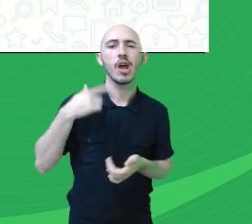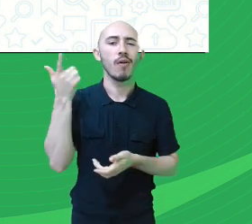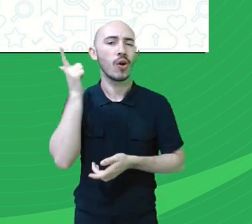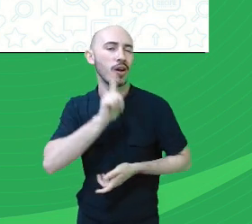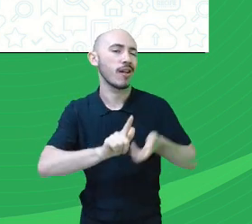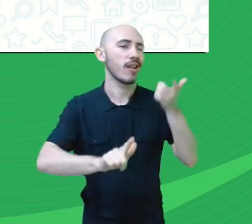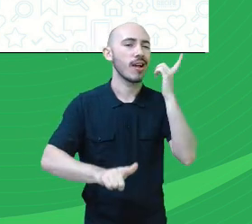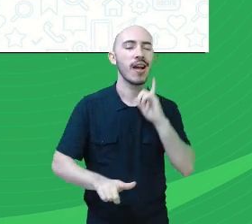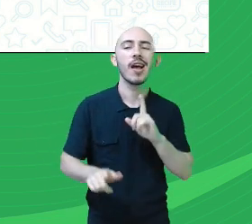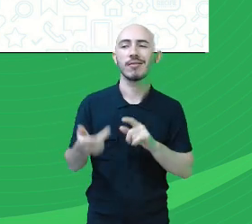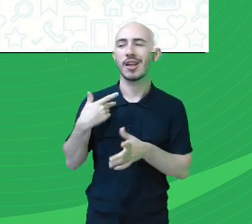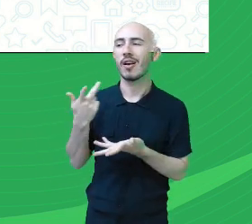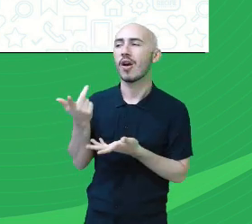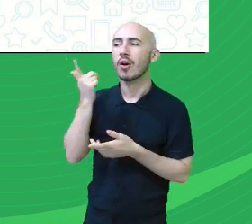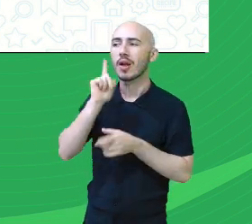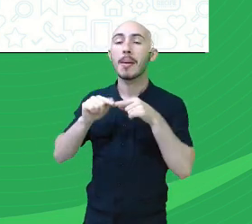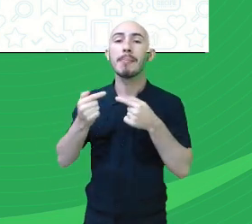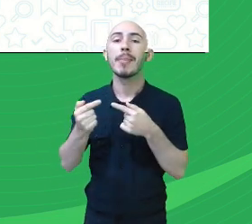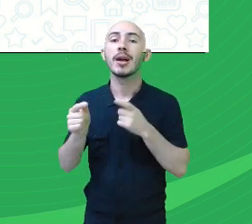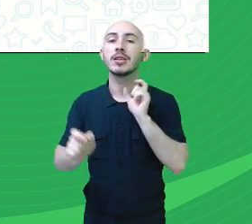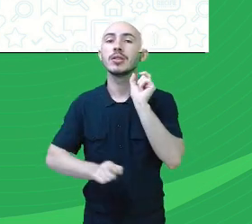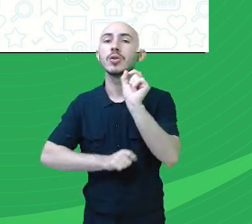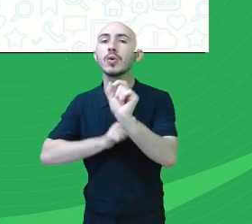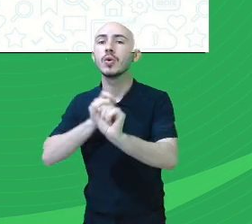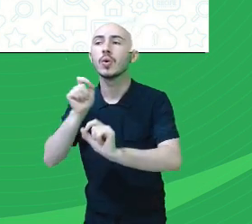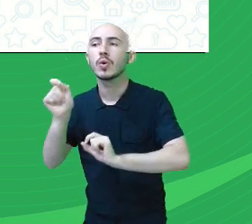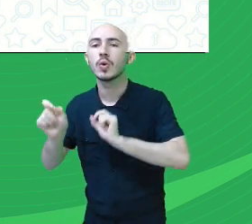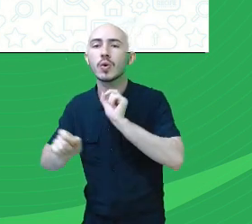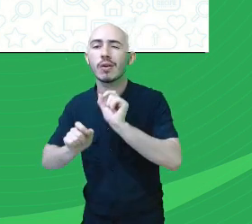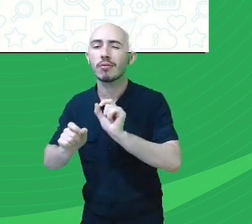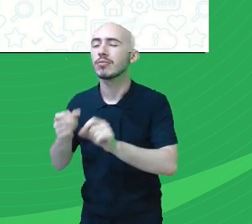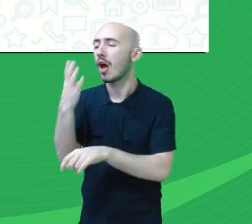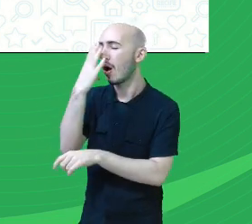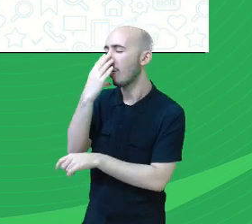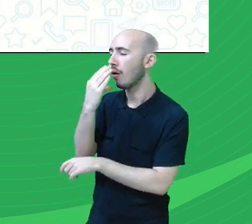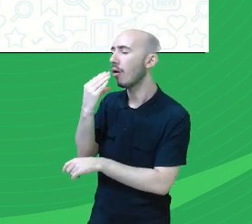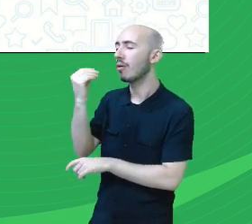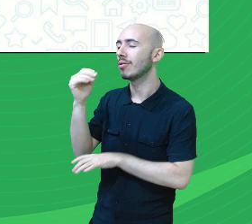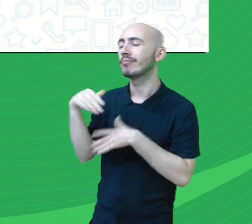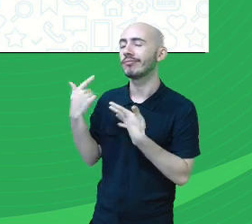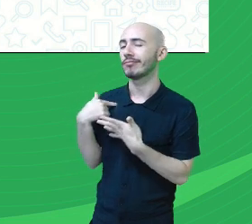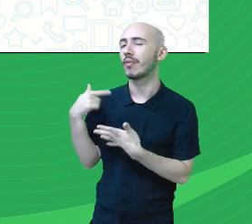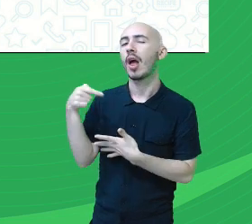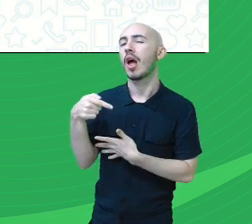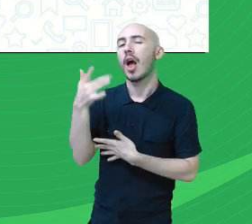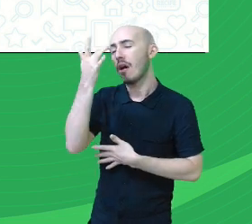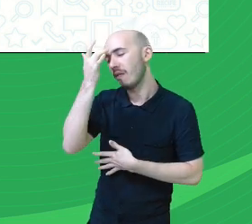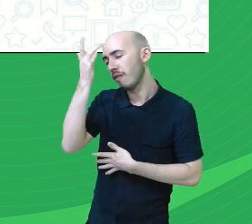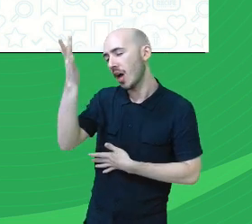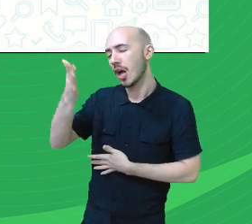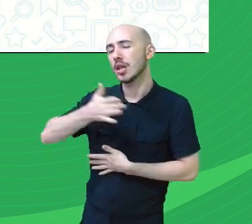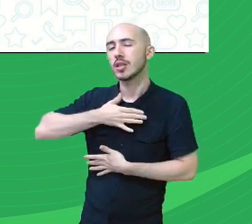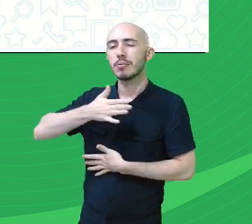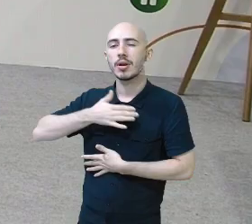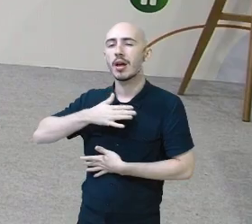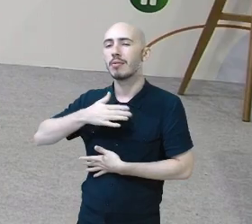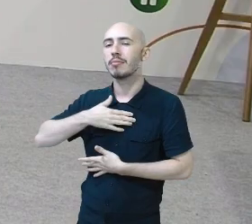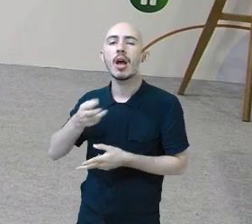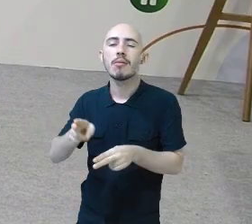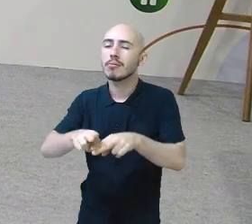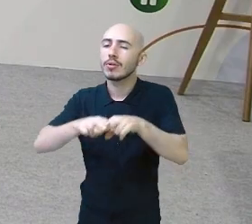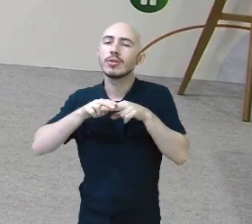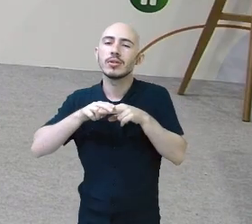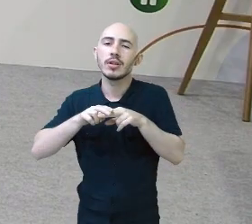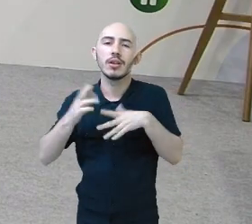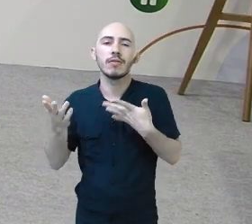ganhar. Só que ele diz: ah, essa vai ser muito fácil para mim. Por quê?